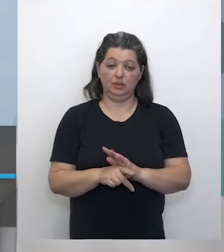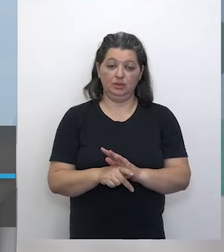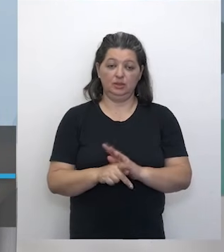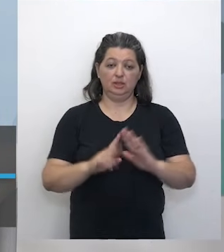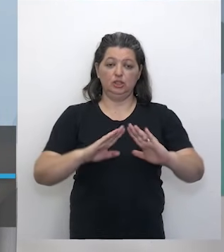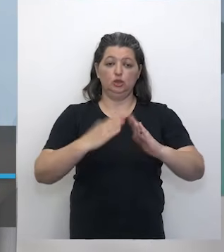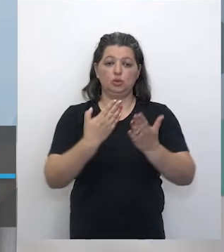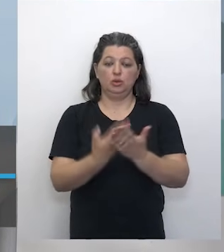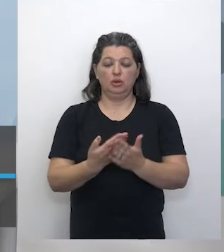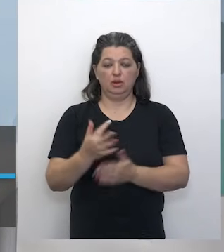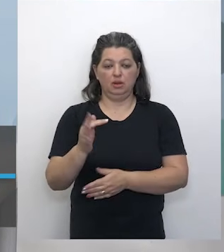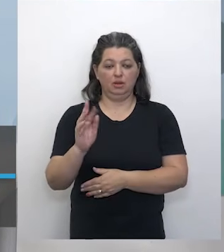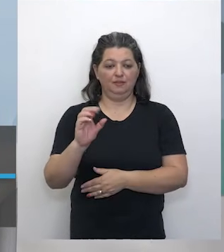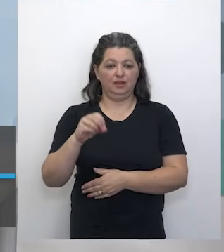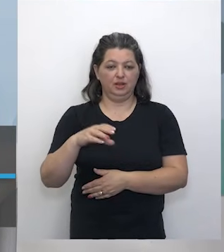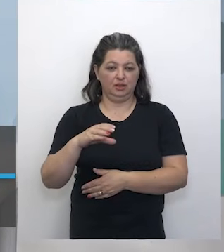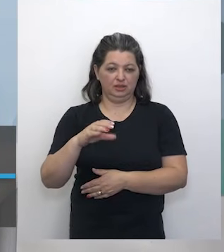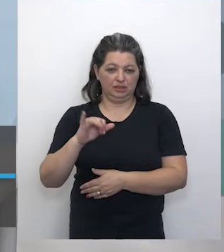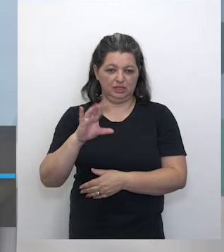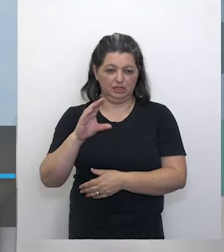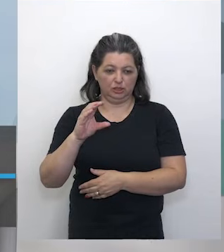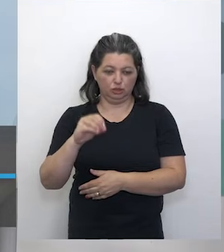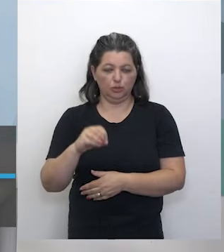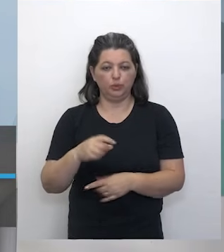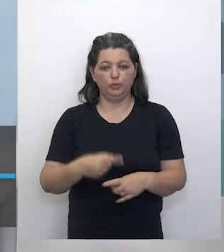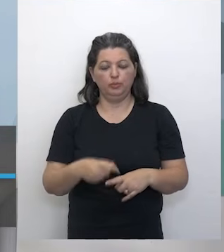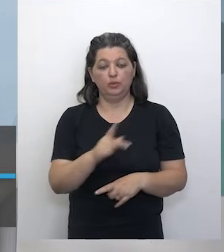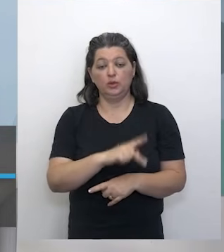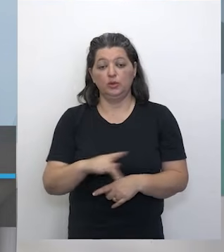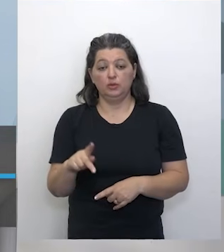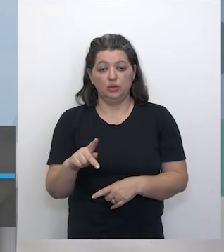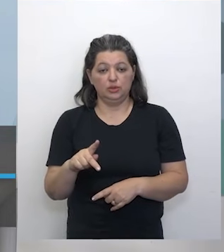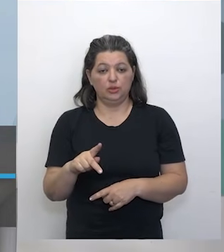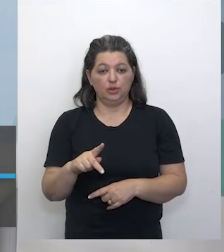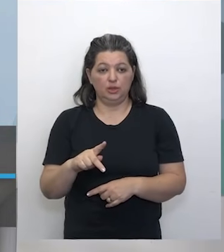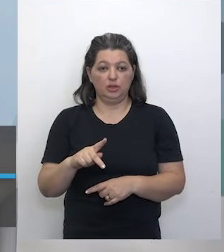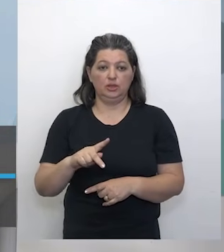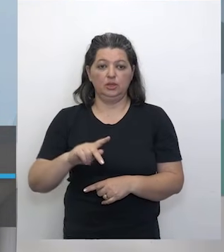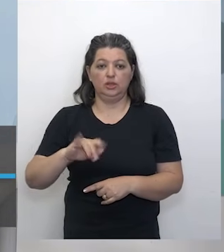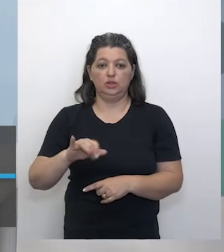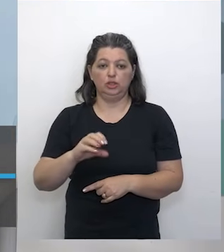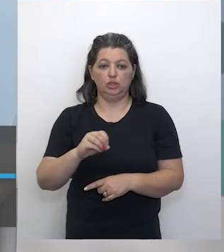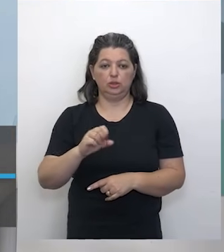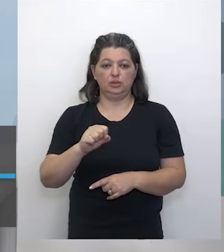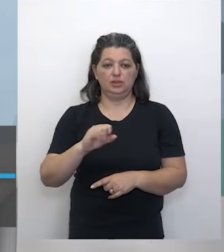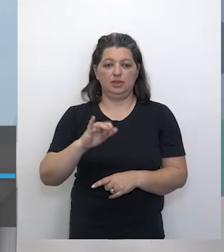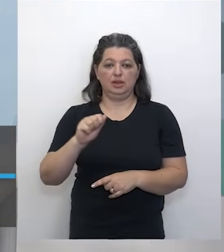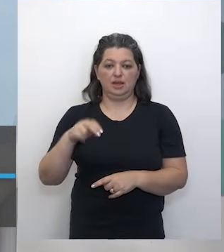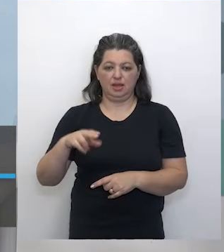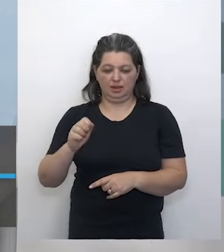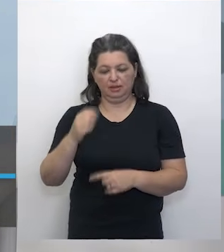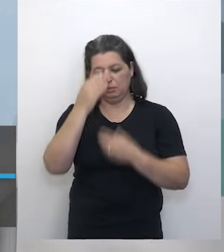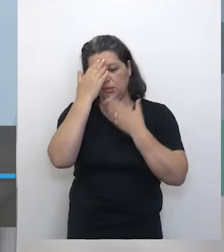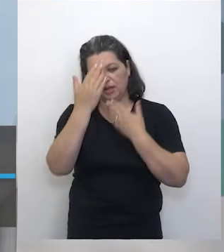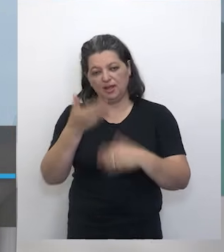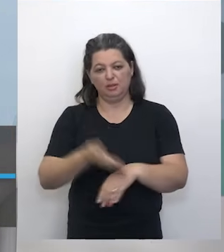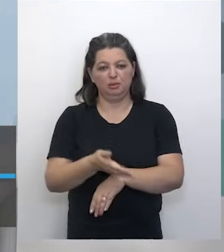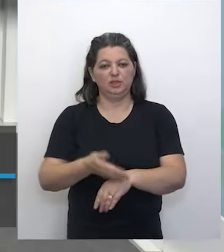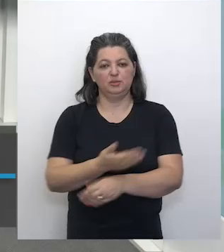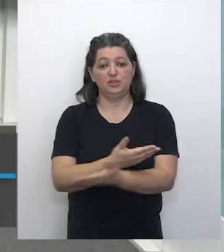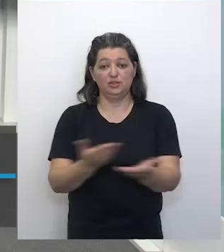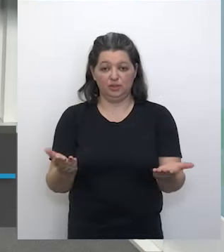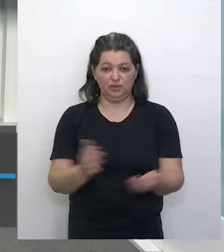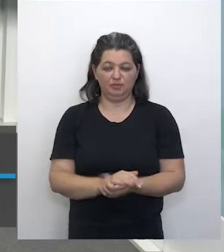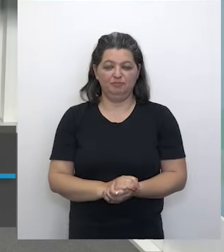Francisco, tá? 116 avos também, tá com a professora Josilene. Muito obrigado, valeu, obrigado pela participação de todos,